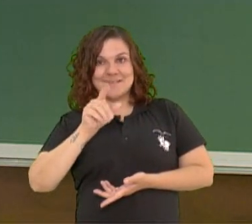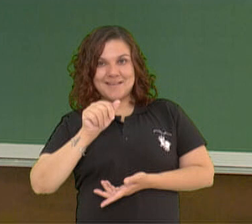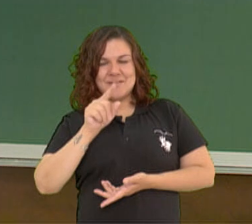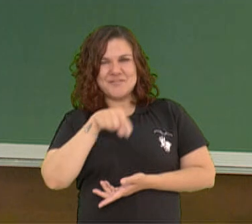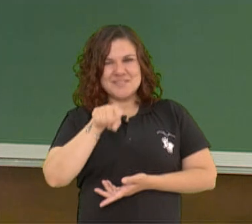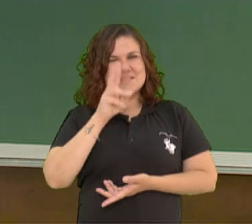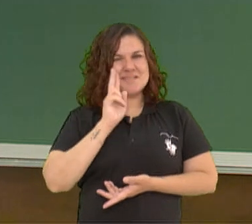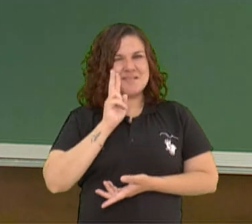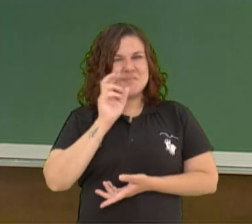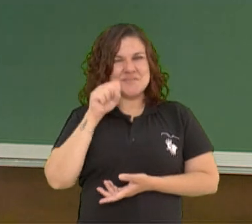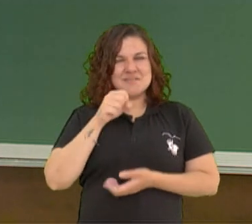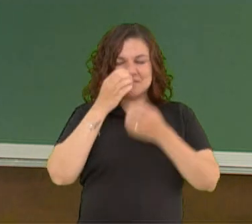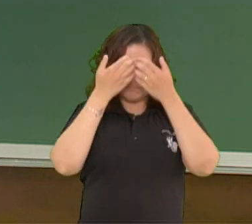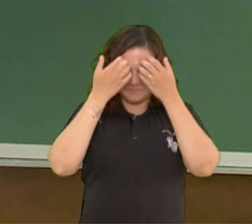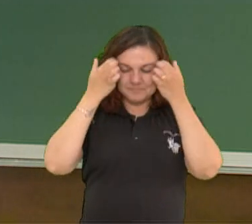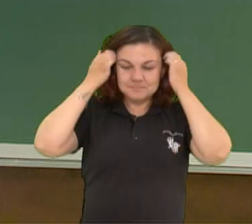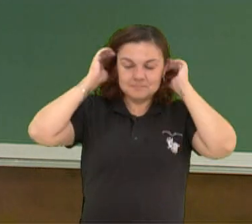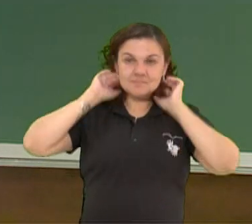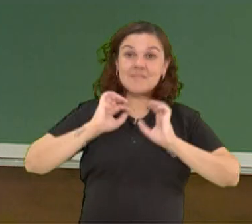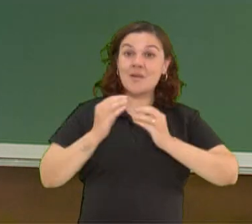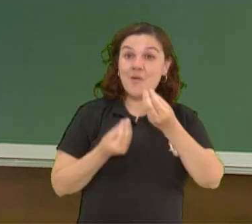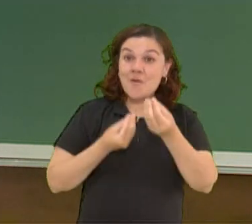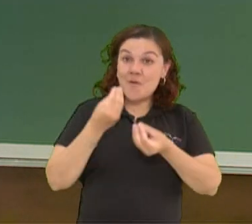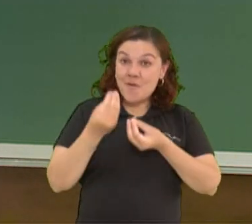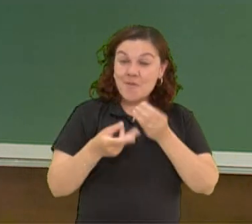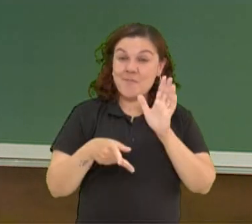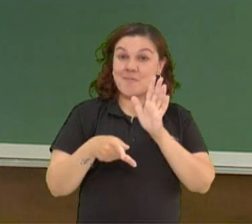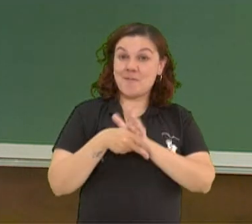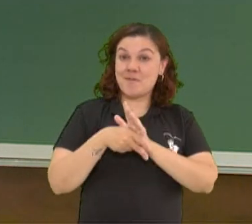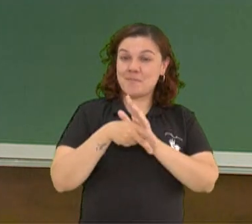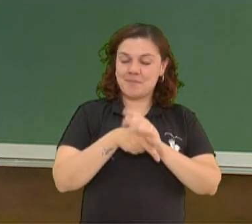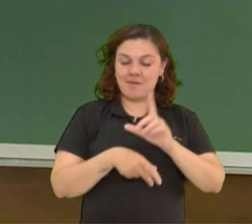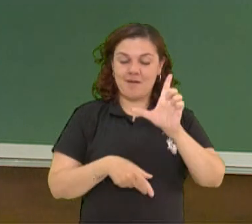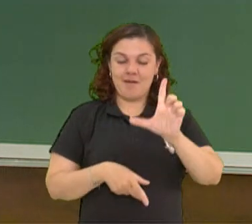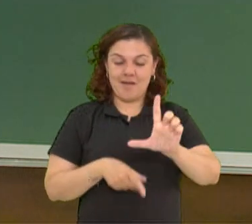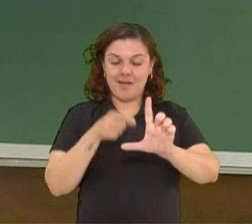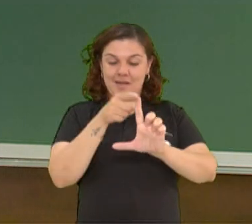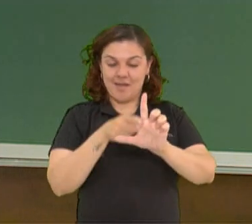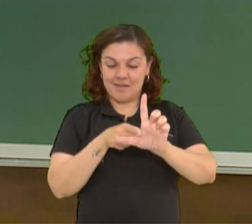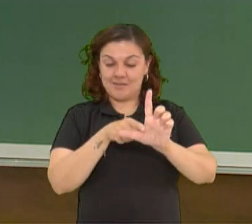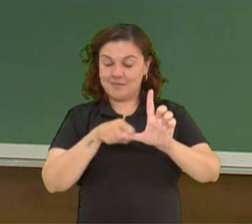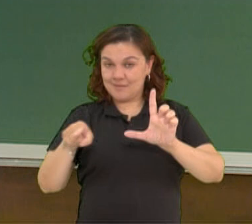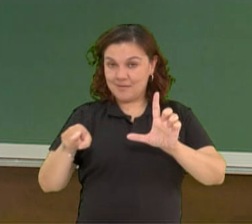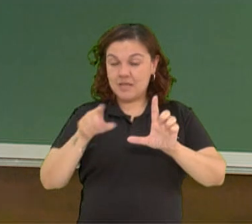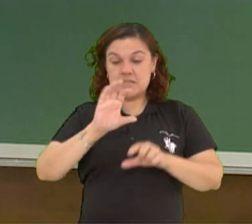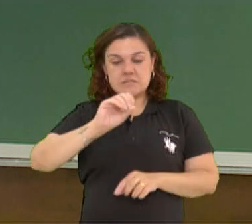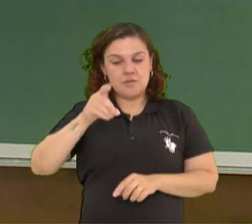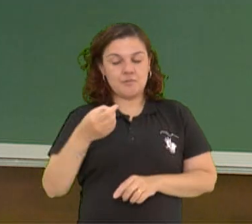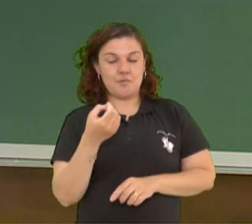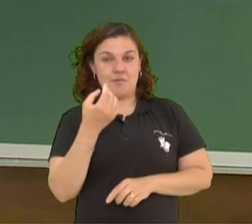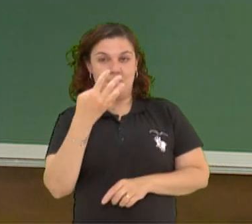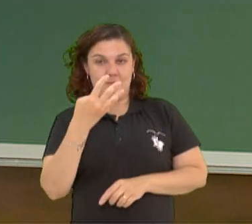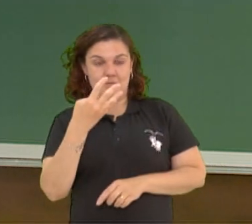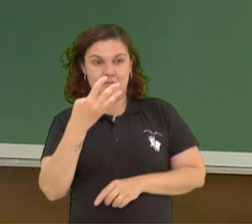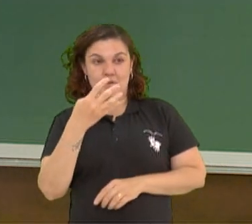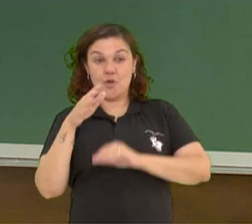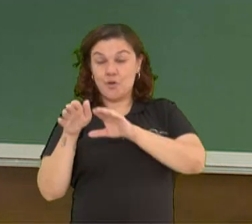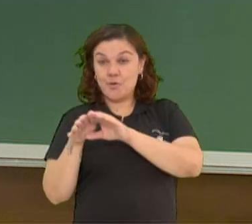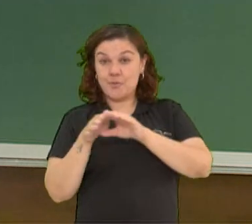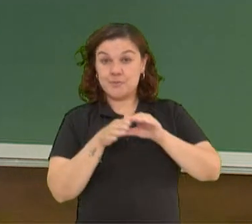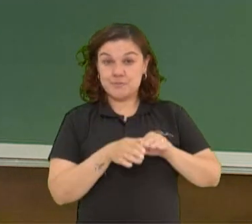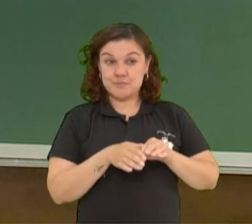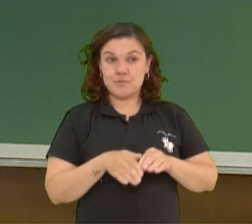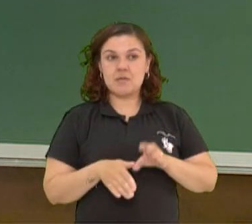Então, como a área da lajota, quando eu multipliquei lado por lado, deu 0,04, quando eu tiro a raiz,